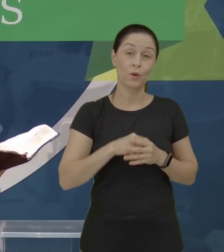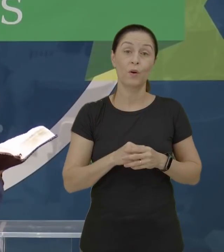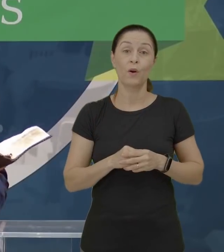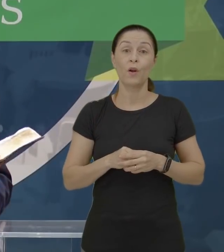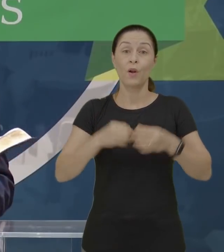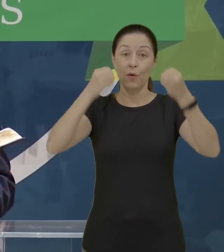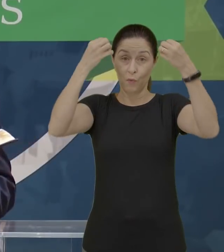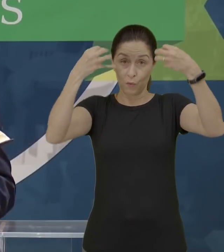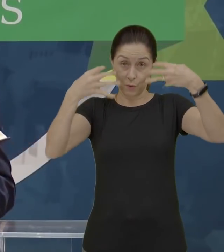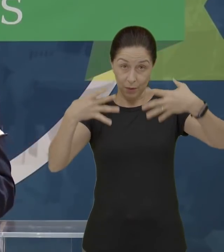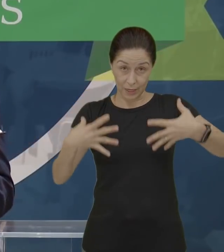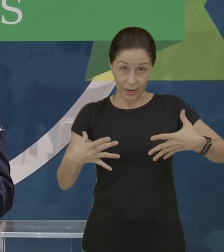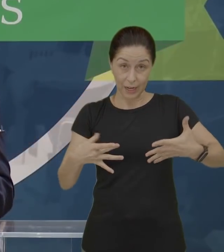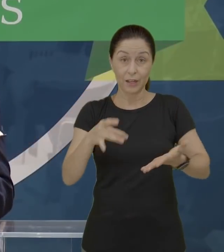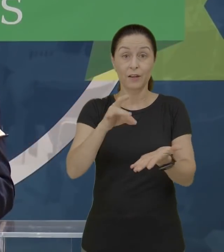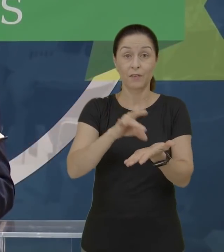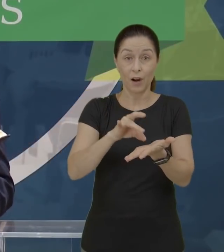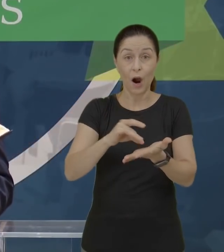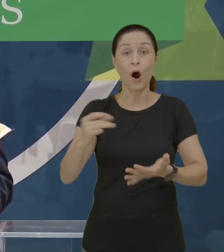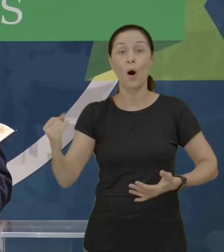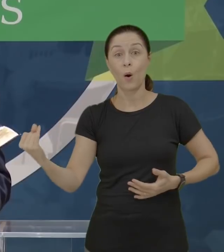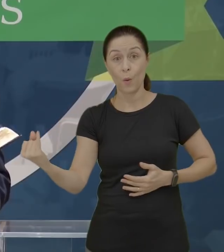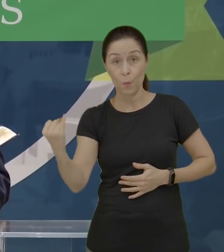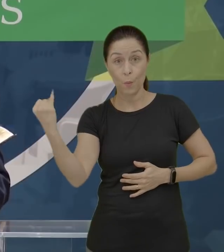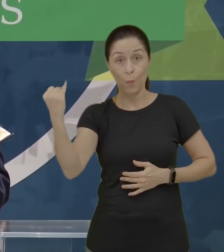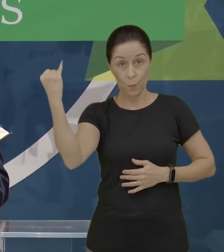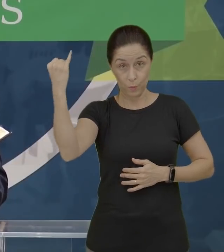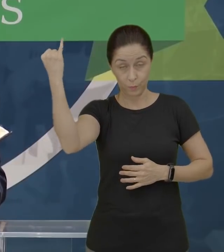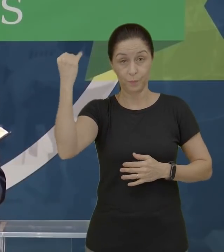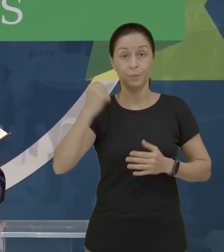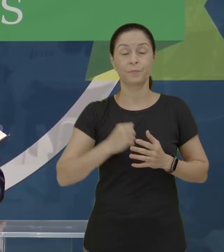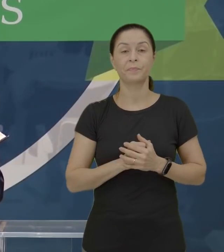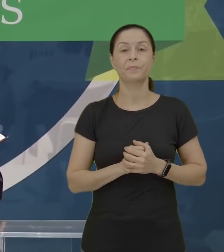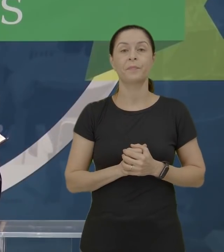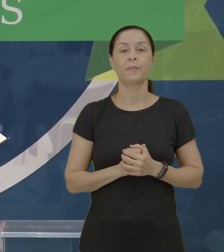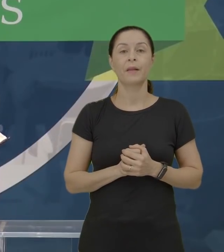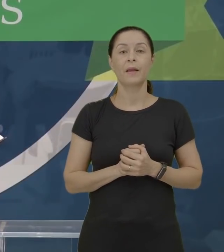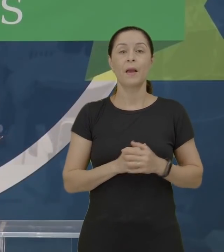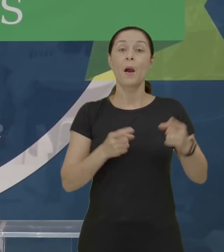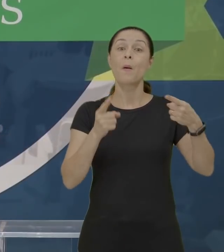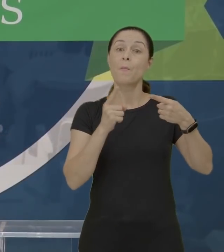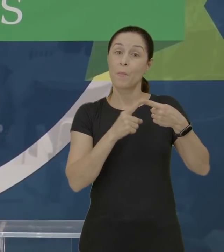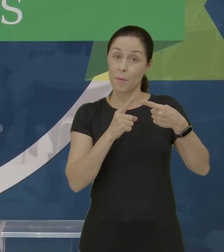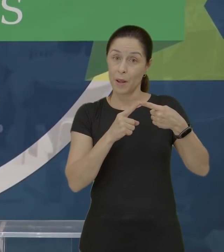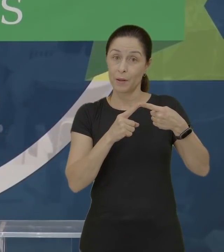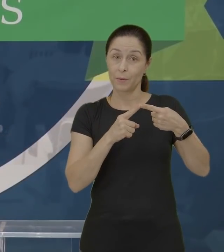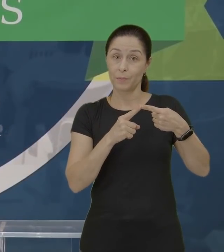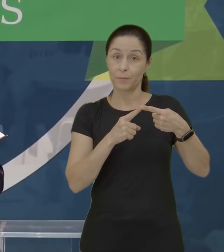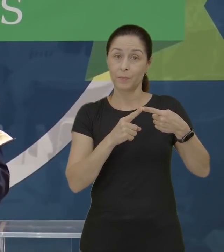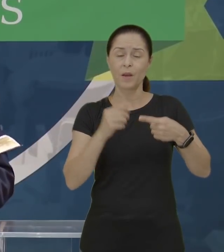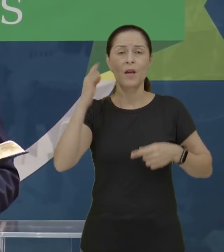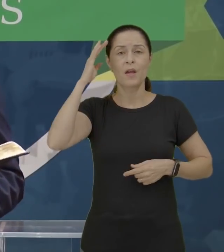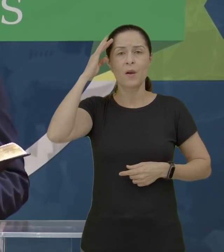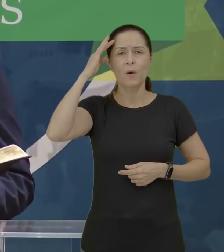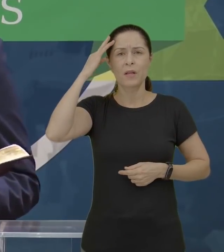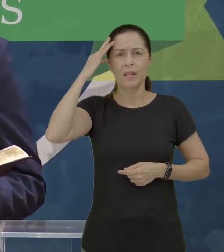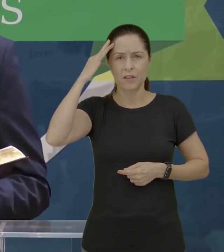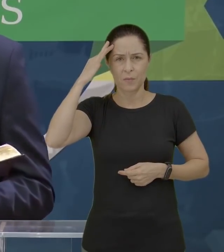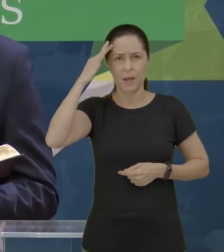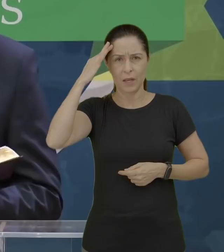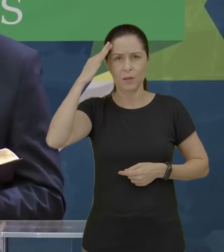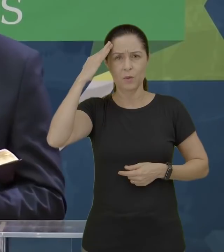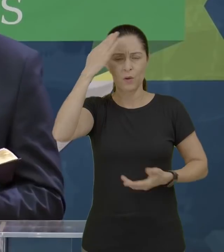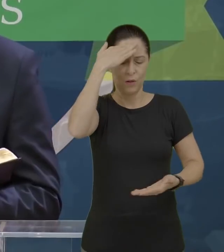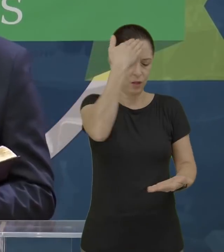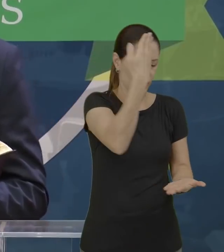verdades importantes para a nossa reflexão nesta manhã. Primeiramente, a convicção inabalável,